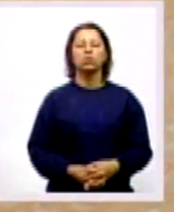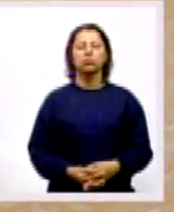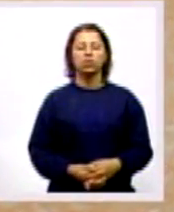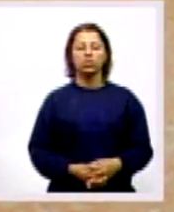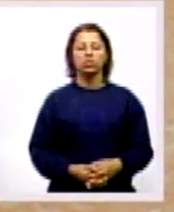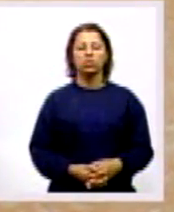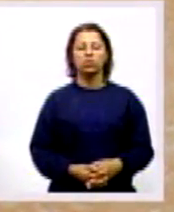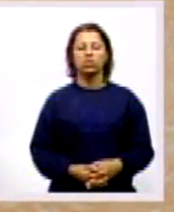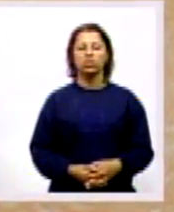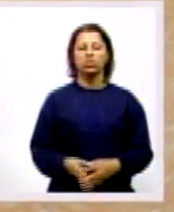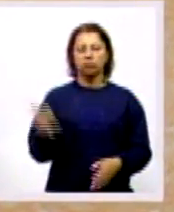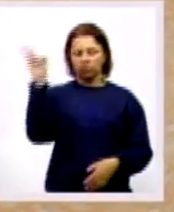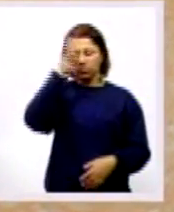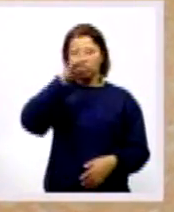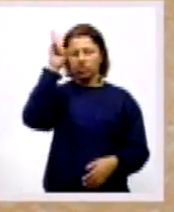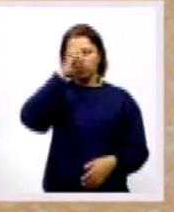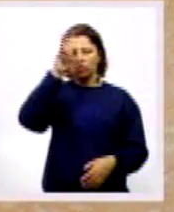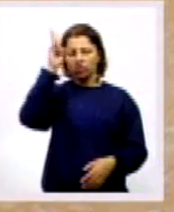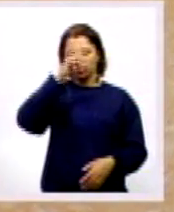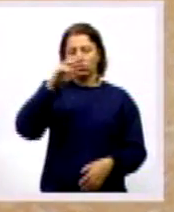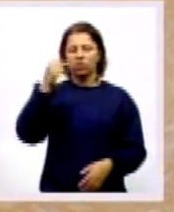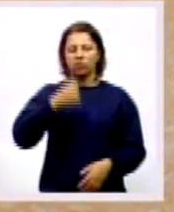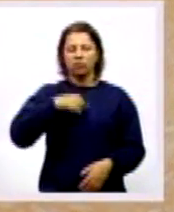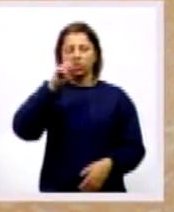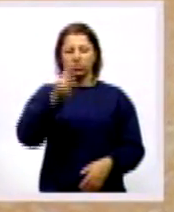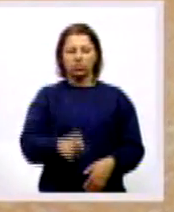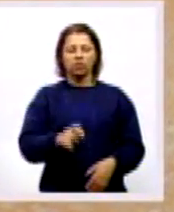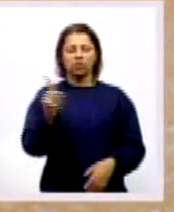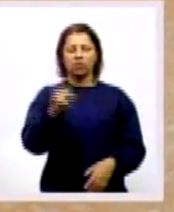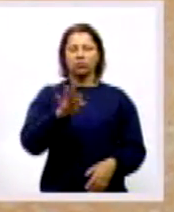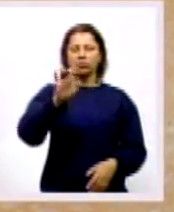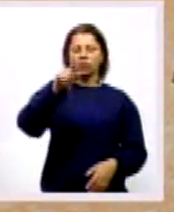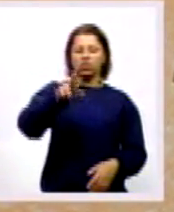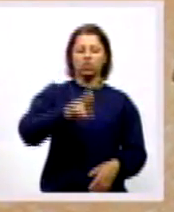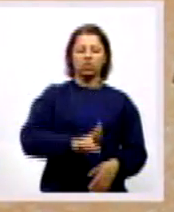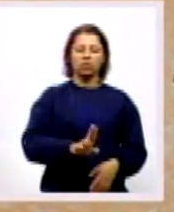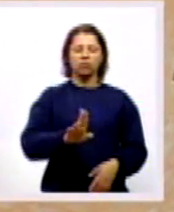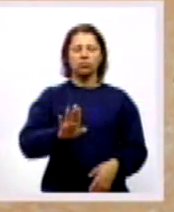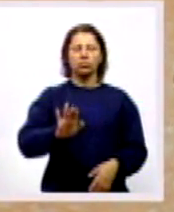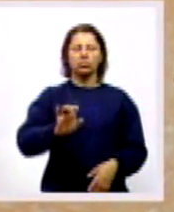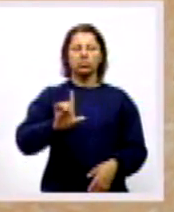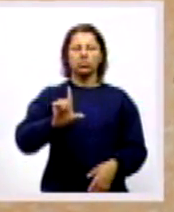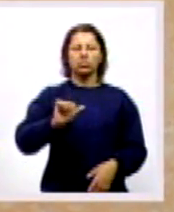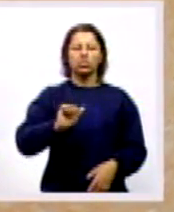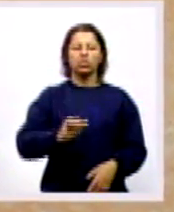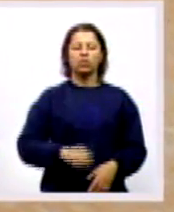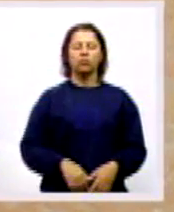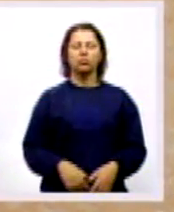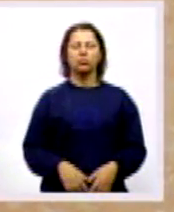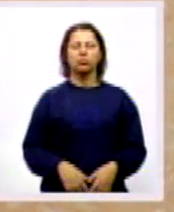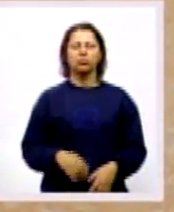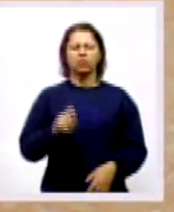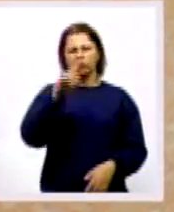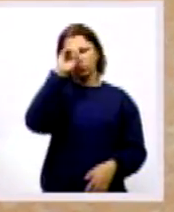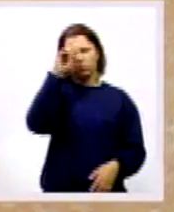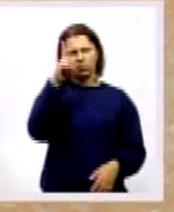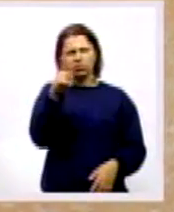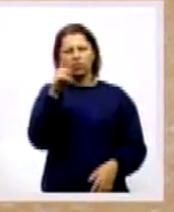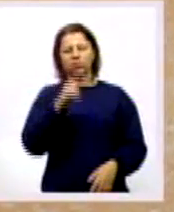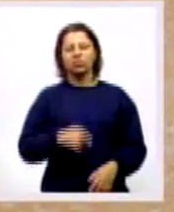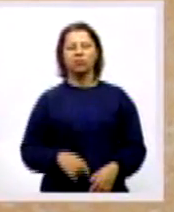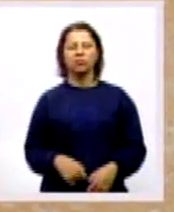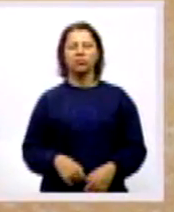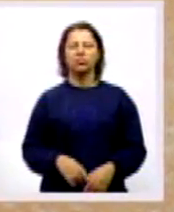Lembra aquela propaganda que tinha? Eu sou um Zé Ruela. O cara falava, né? Será que eu sou um Zé